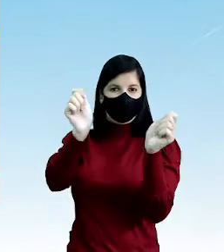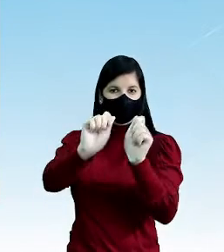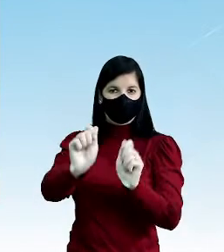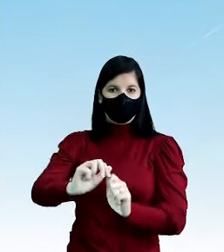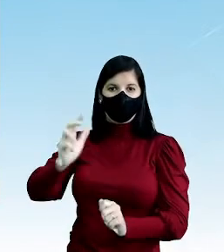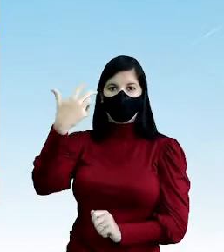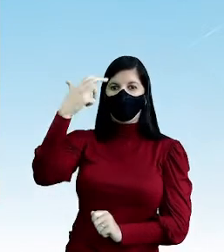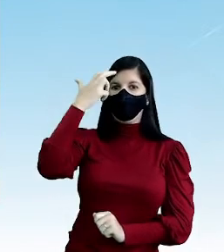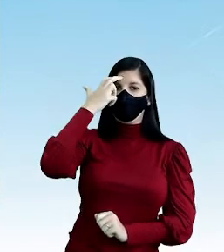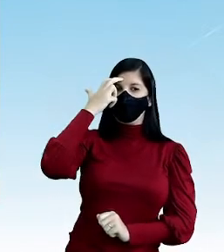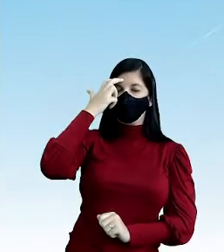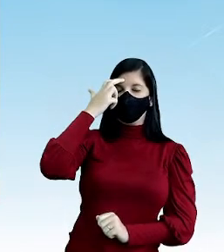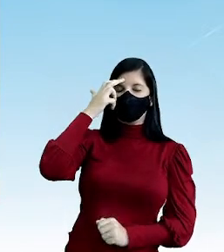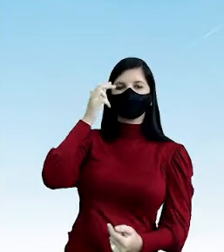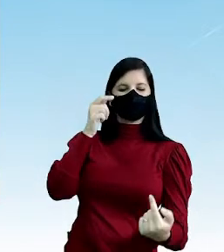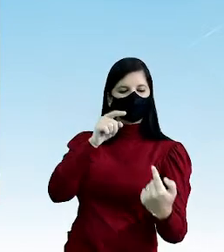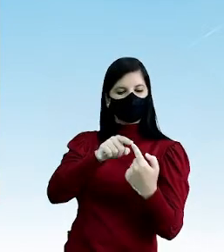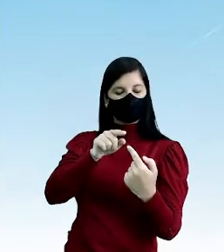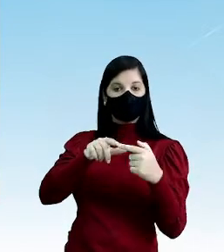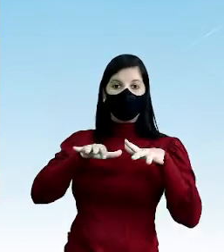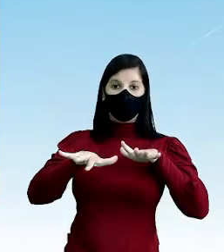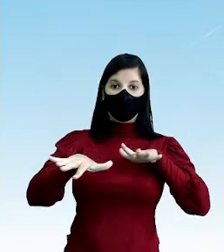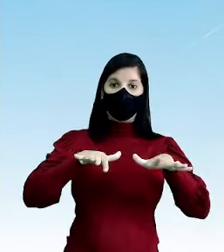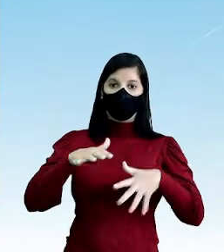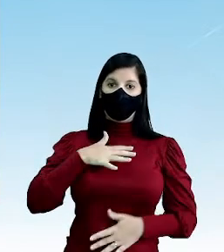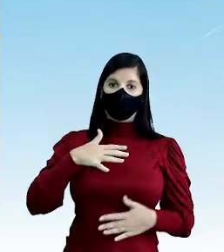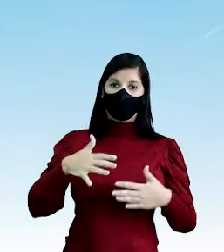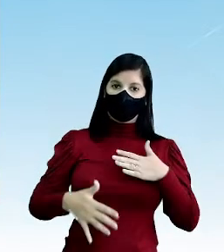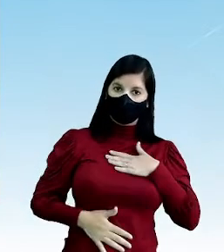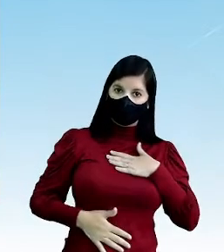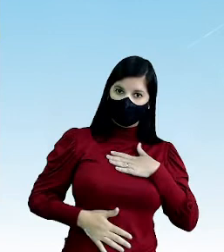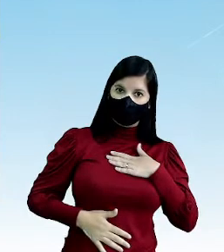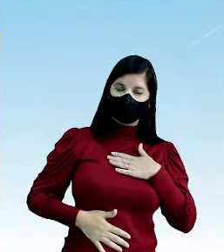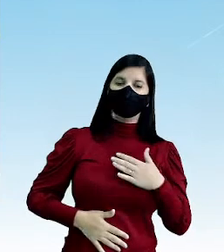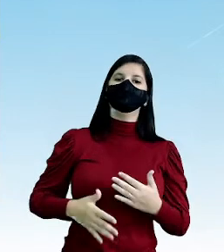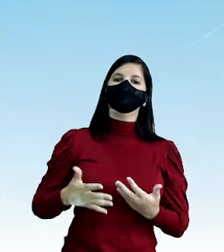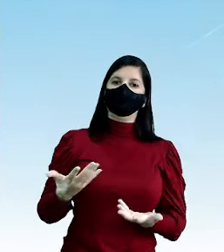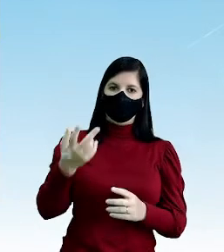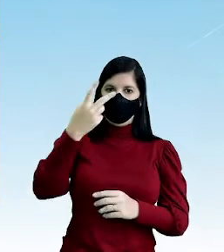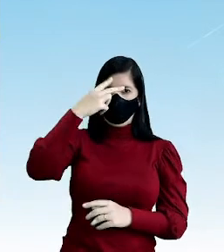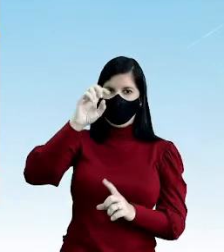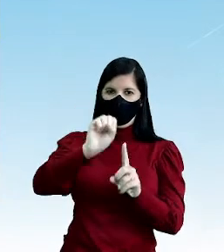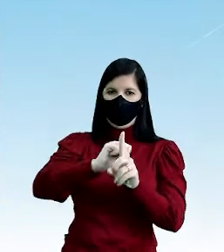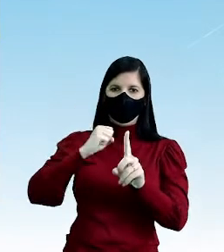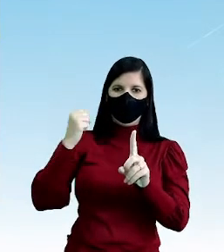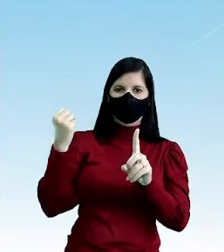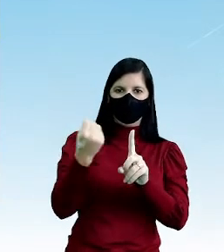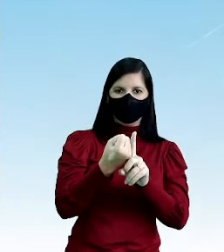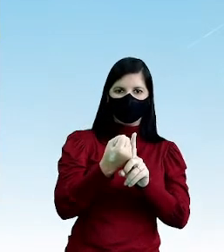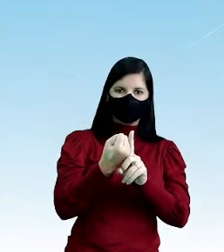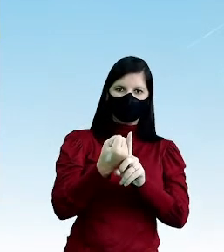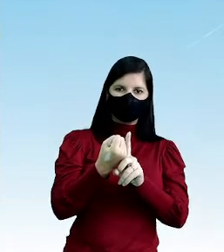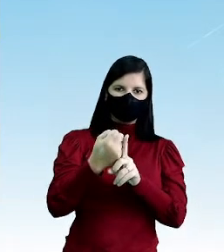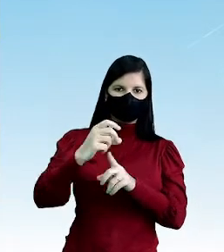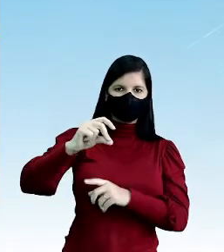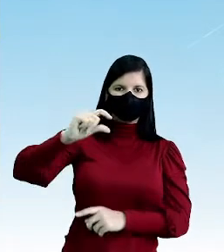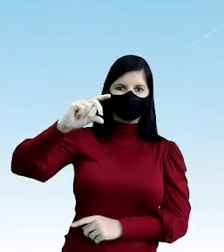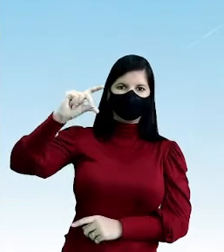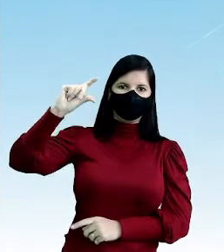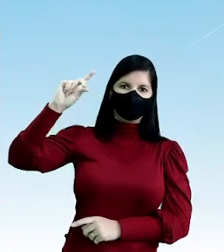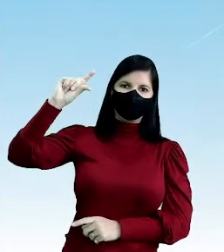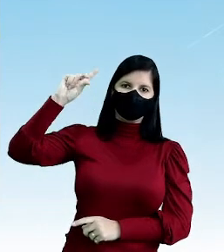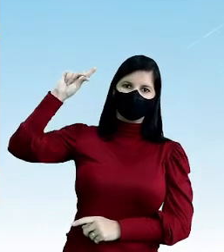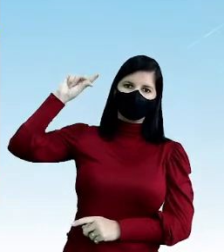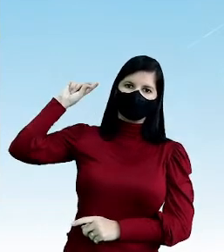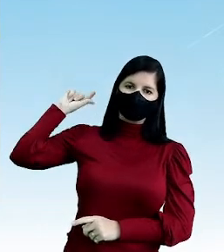cultural baseada no movimento do corpo e com grandes significados em toda a história social da humanidade. Então, desde os primórdios,